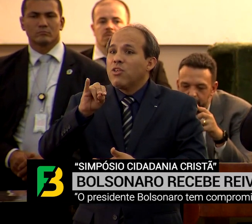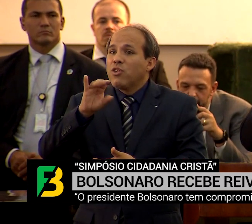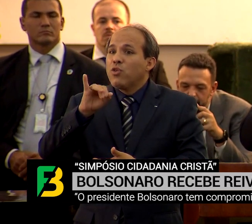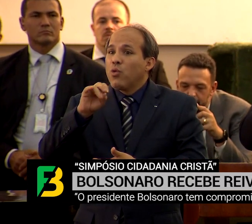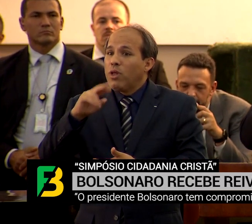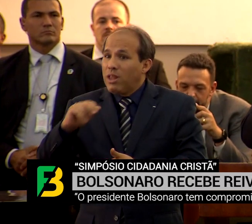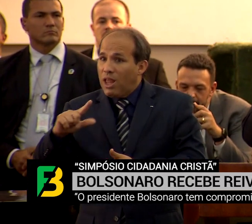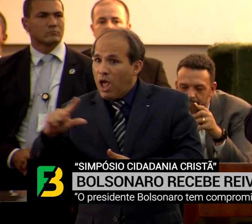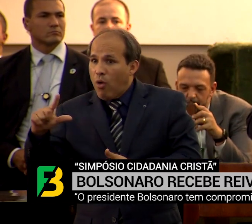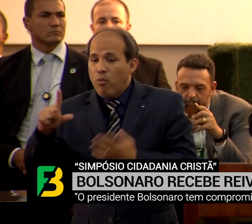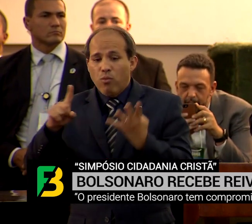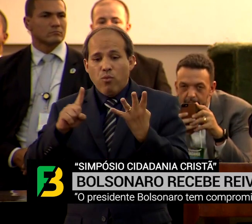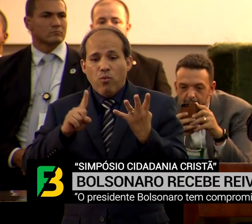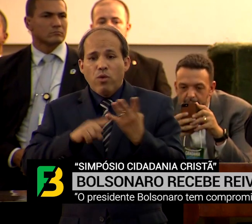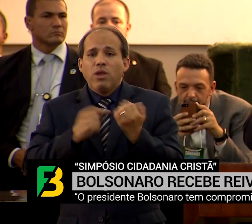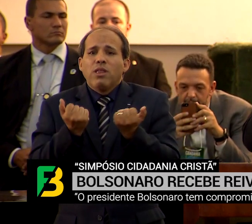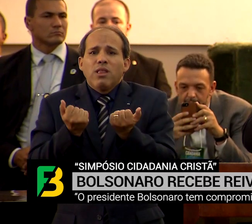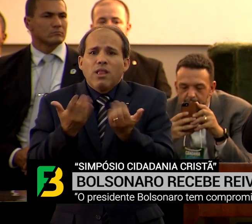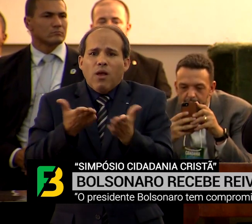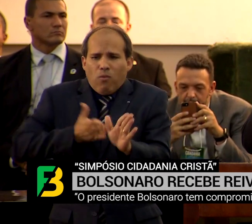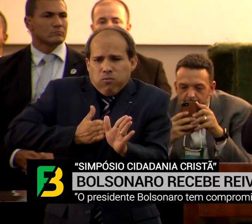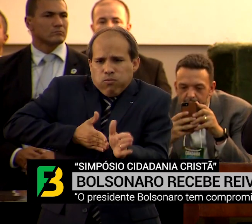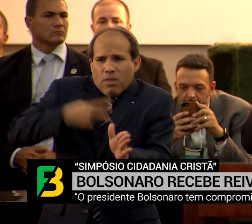e que deve lealdade ao seu povo.